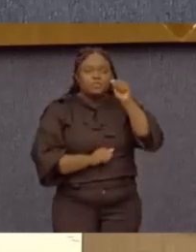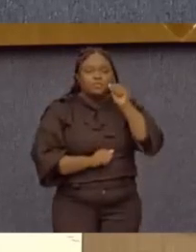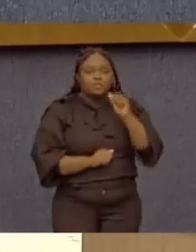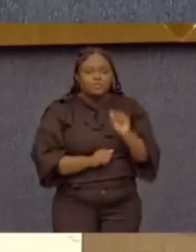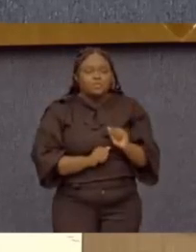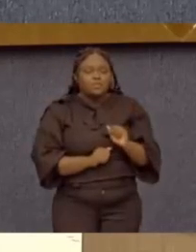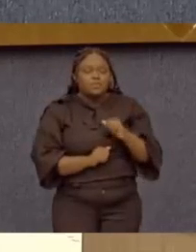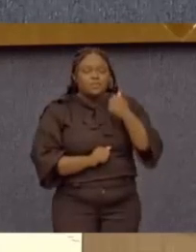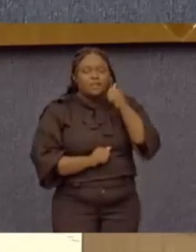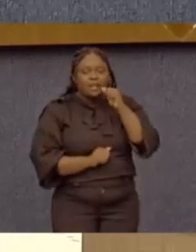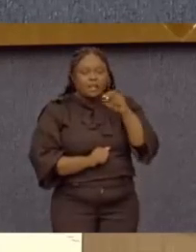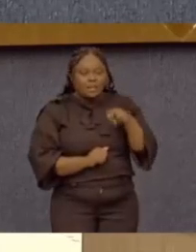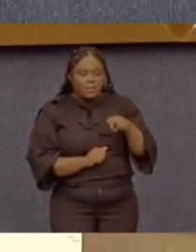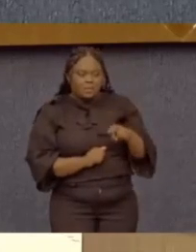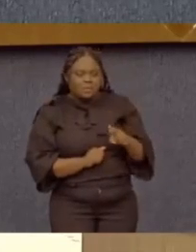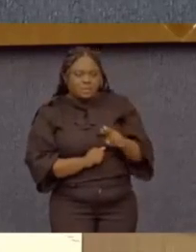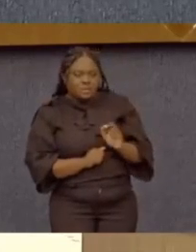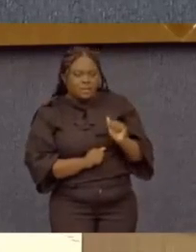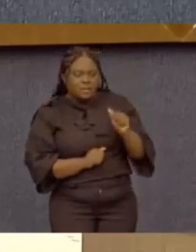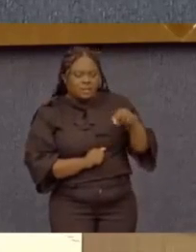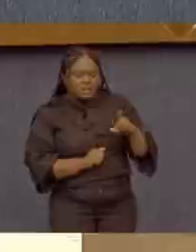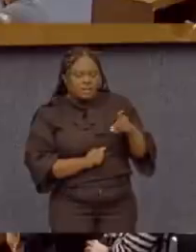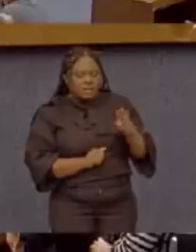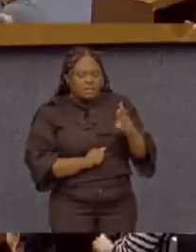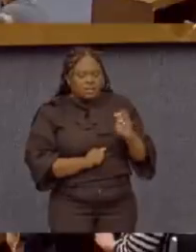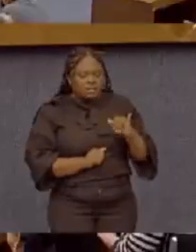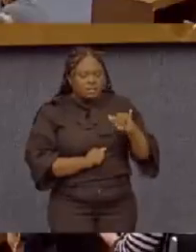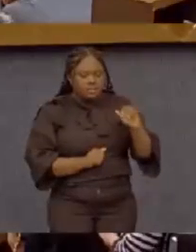Lourenço, para entoar 2 louvores.